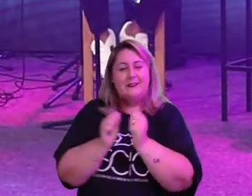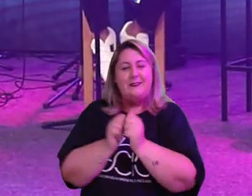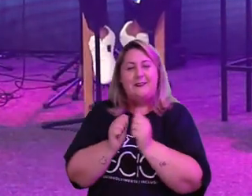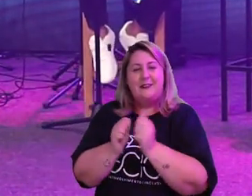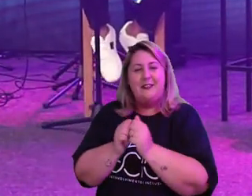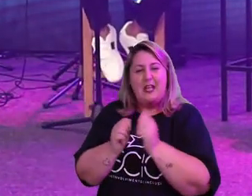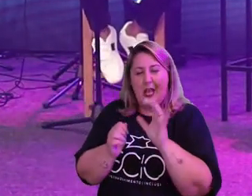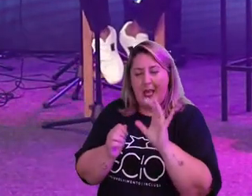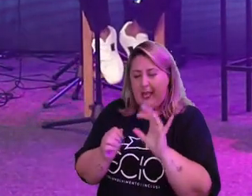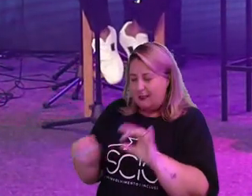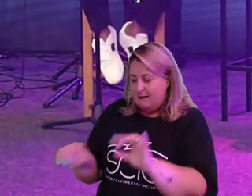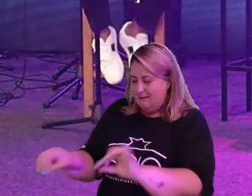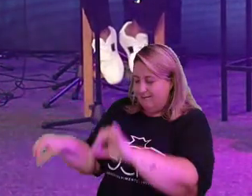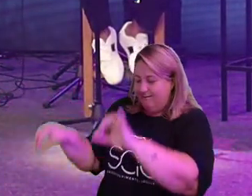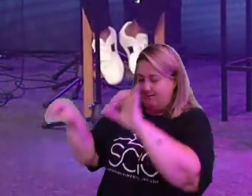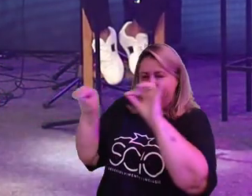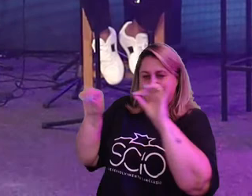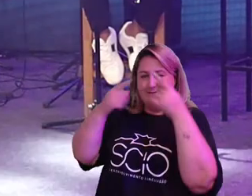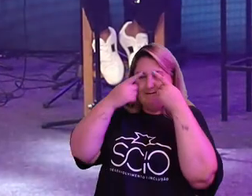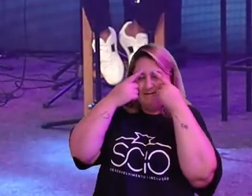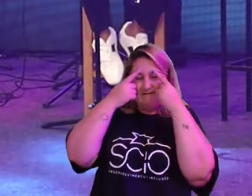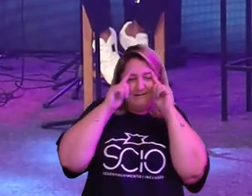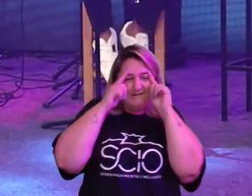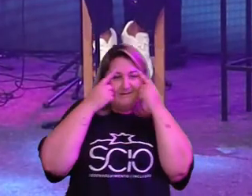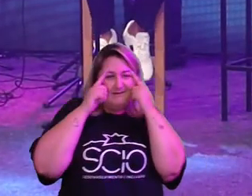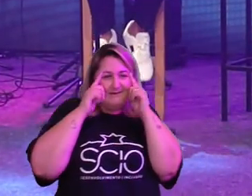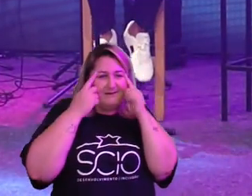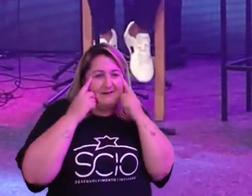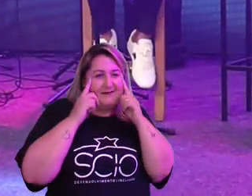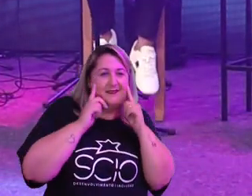esteve grudado em nosso